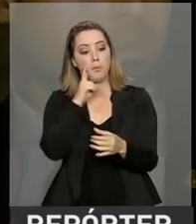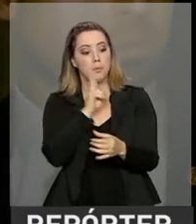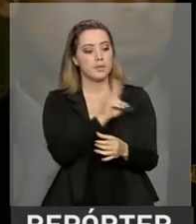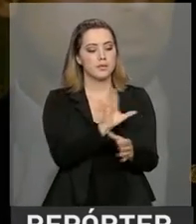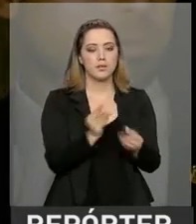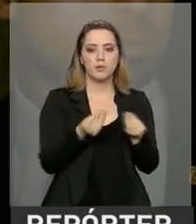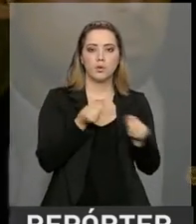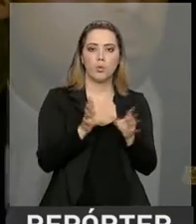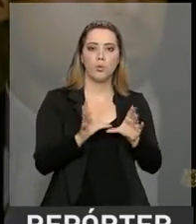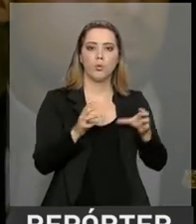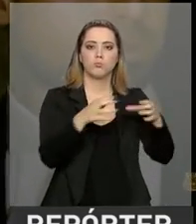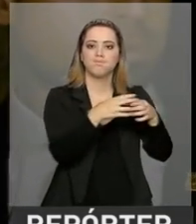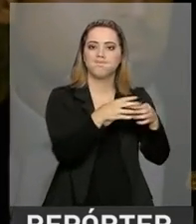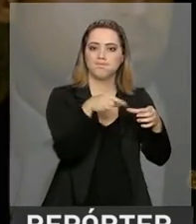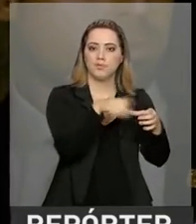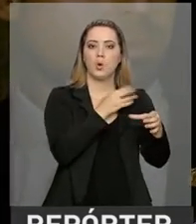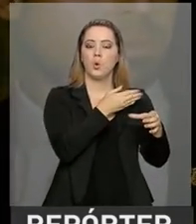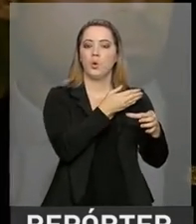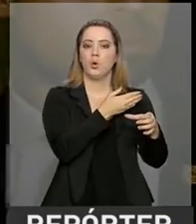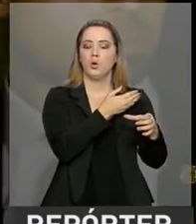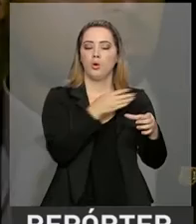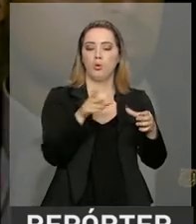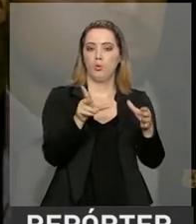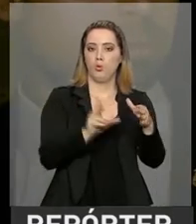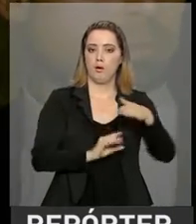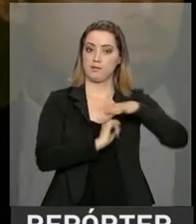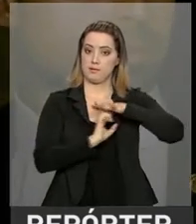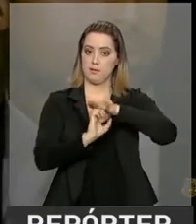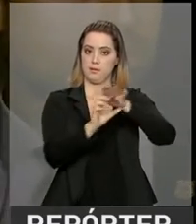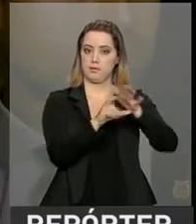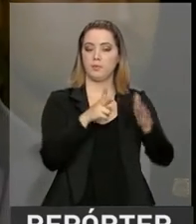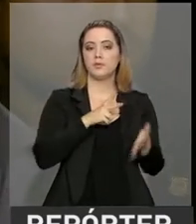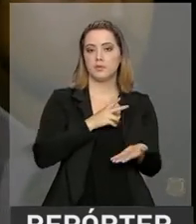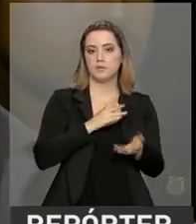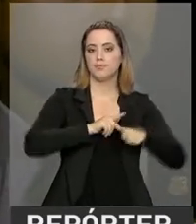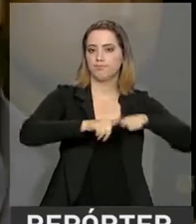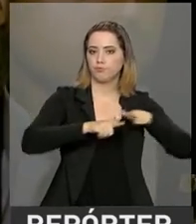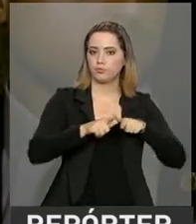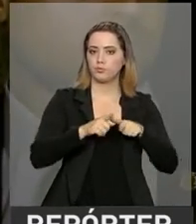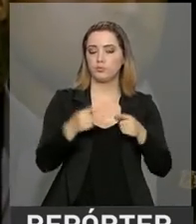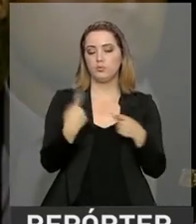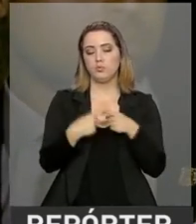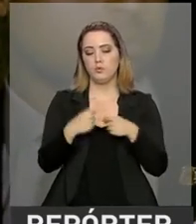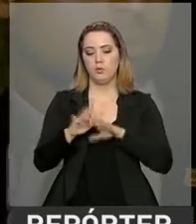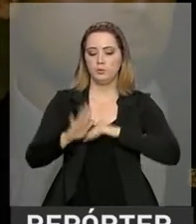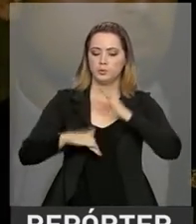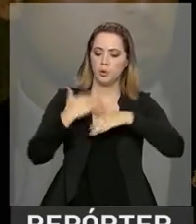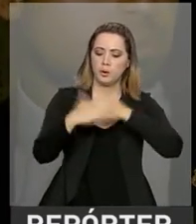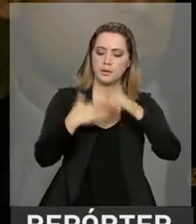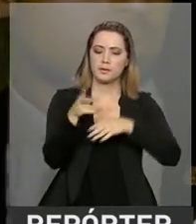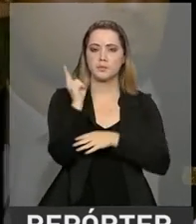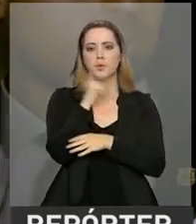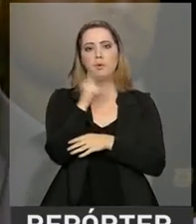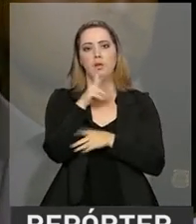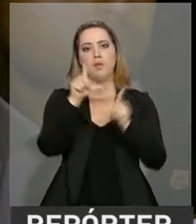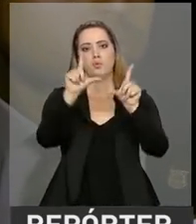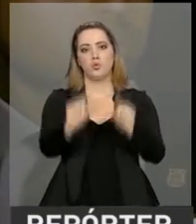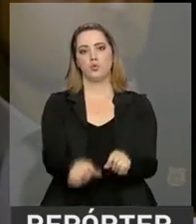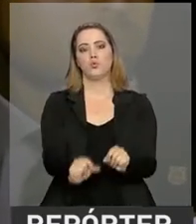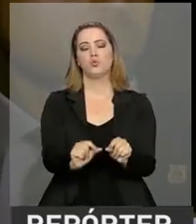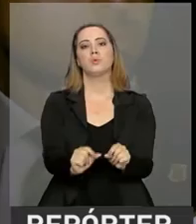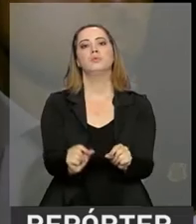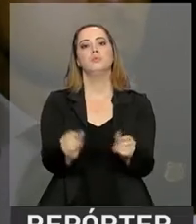para investimento. Porque se efetivamente o reequilíbrio das contas vai gerar um crescimento rápido do Brasil, uma redução do desemprego, isso vai